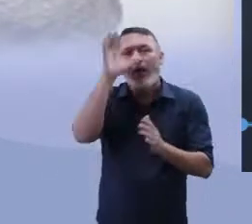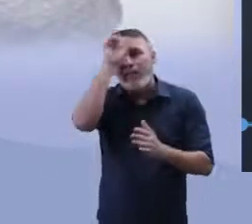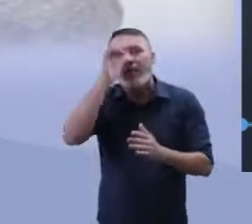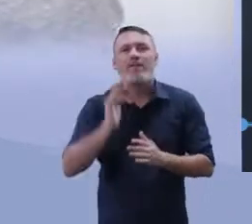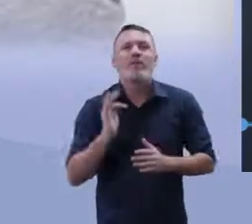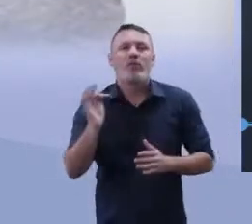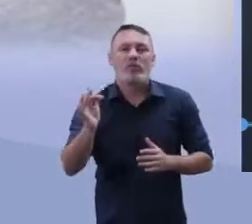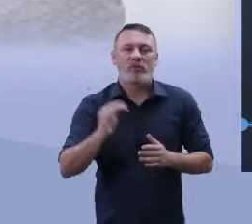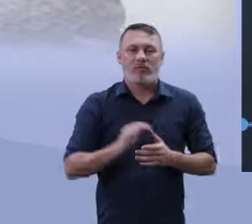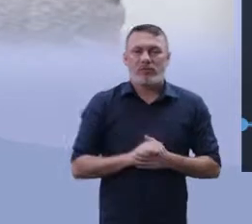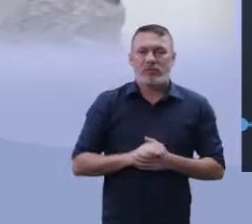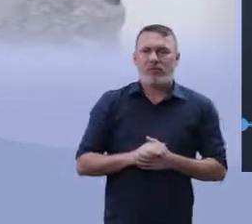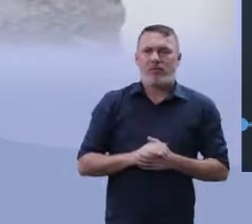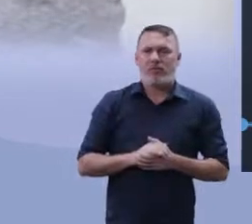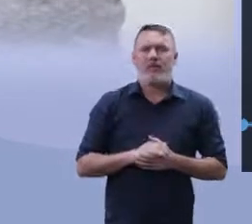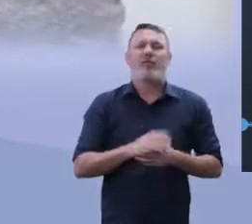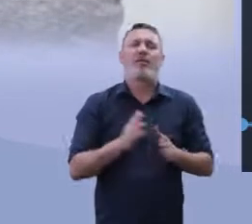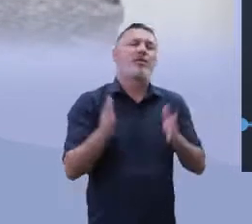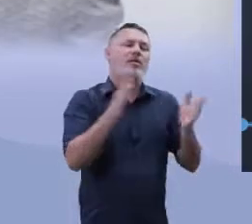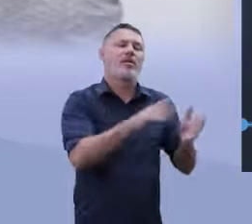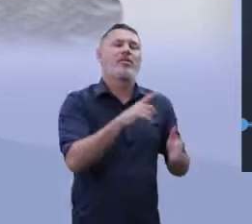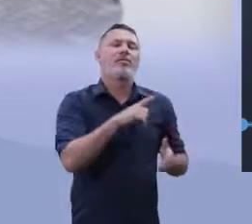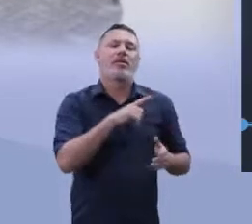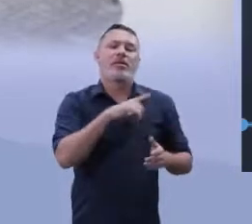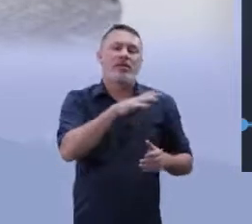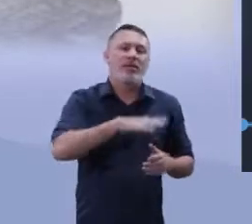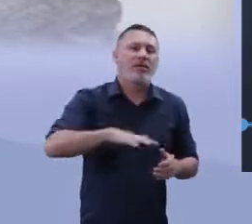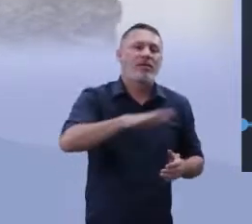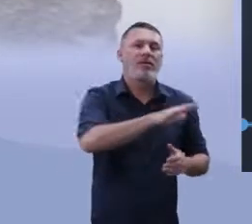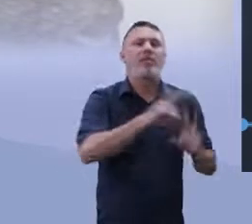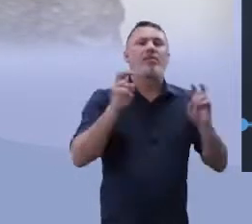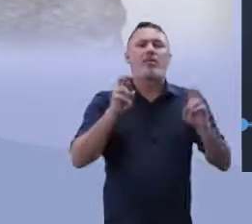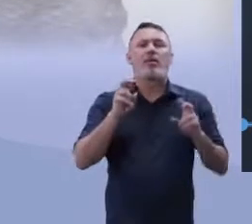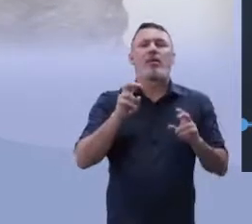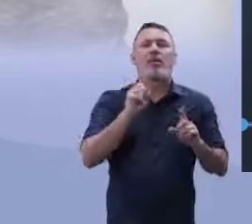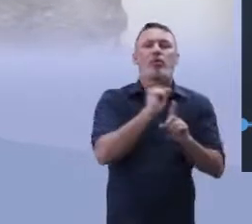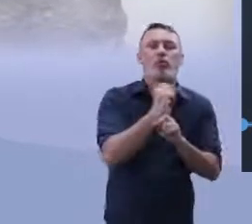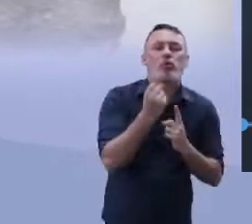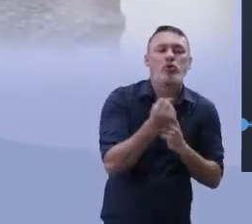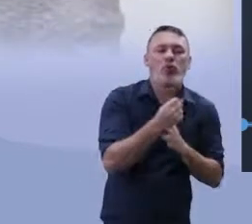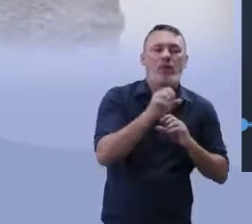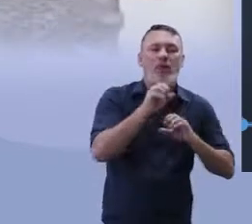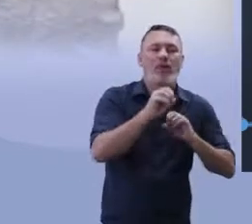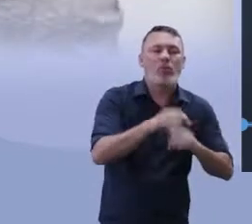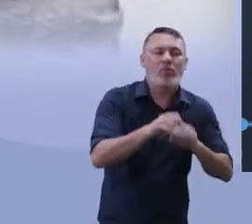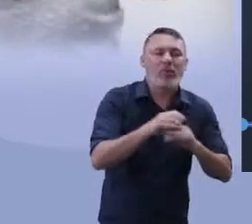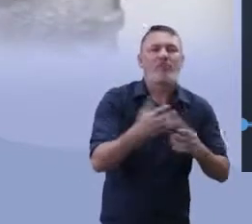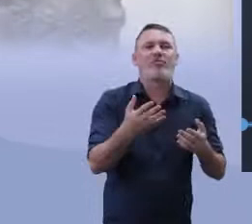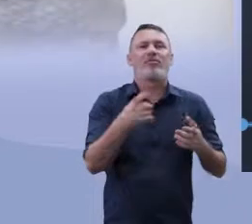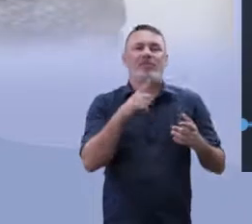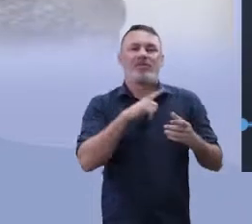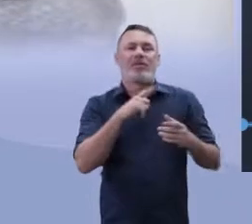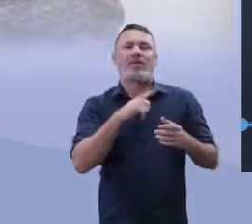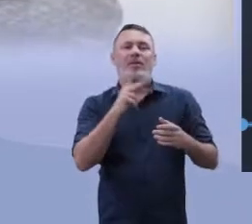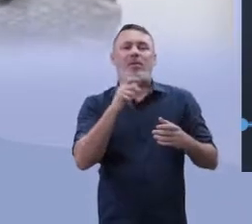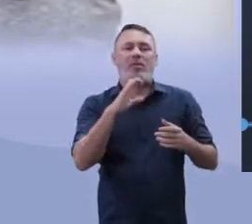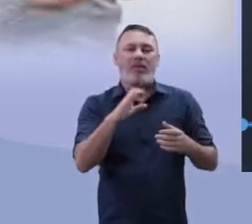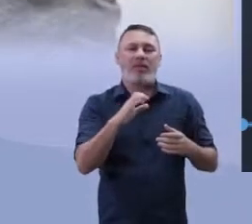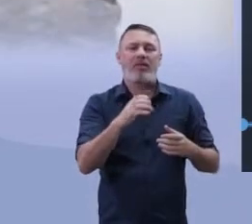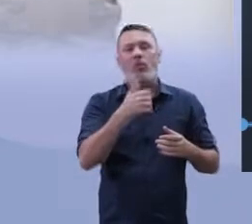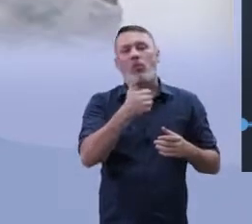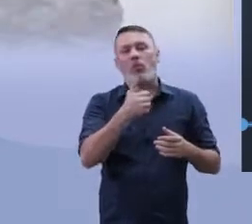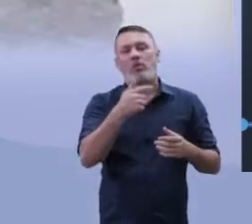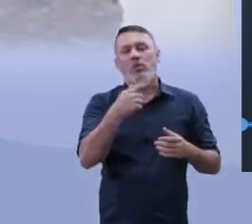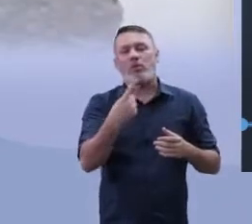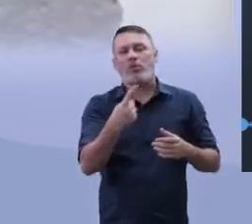Professor, a mesma coisa funciona para as unidades socioeducativas? Não. Nós vamos ter uma aula relacionada a isso aí, né? Principalmente sobre a PEC